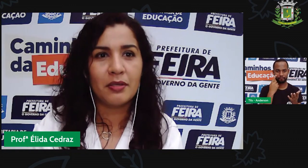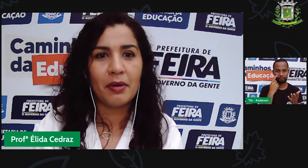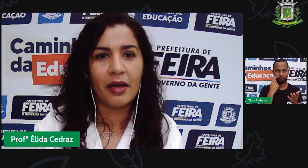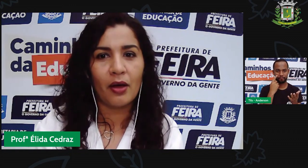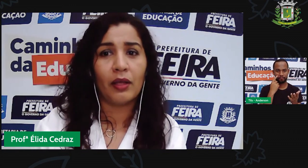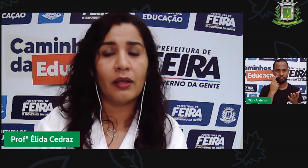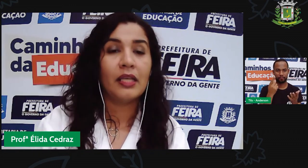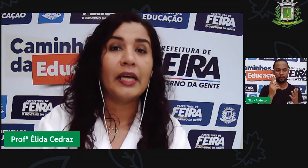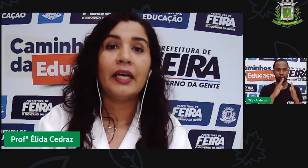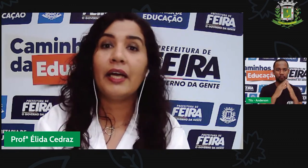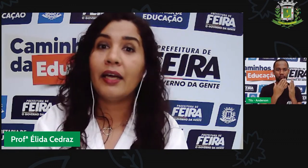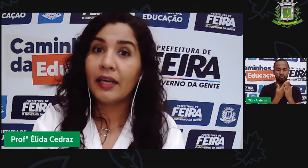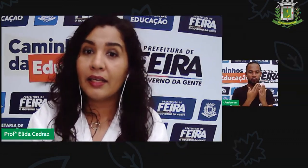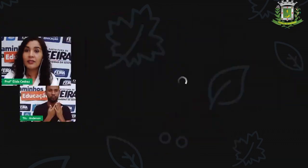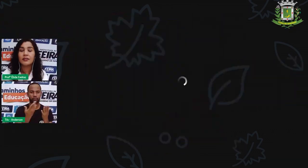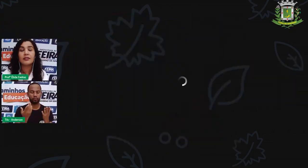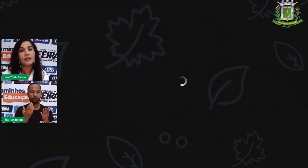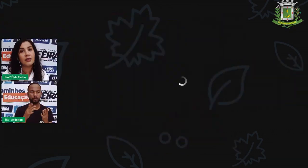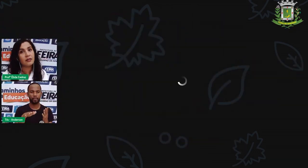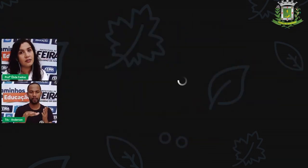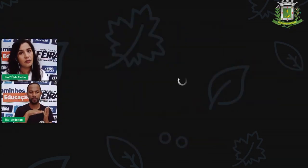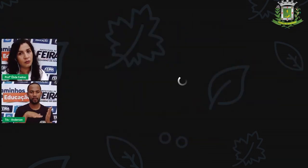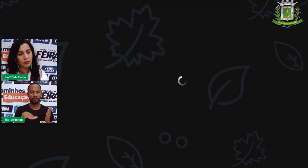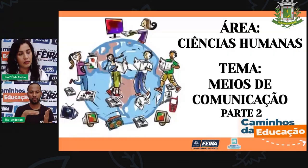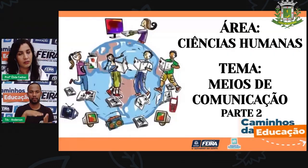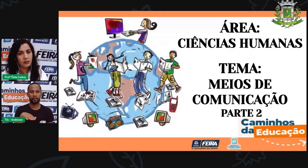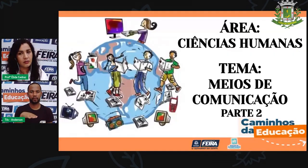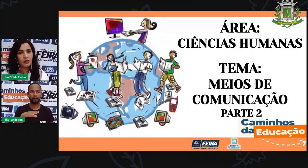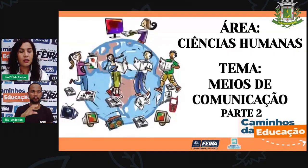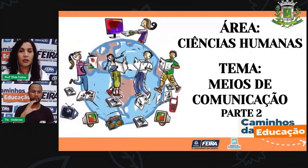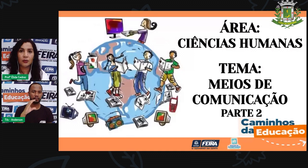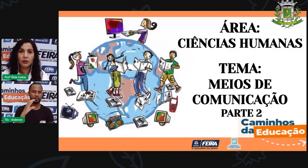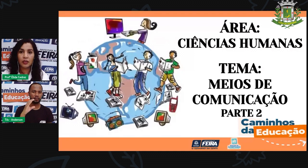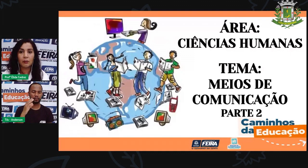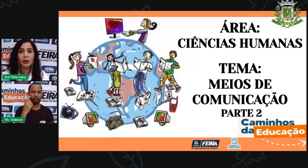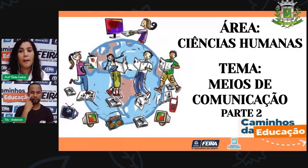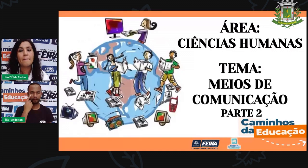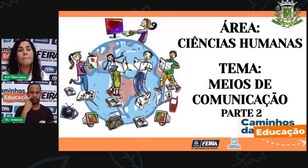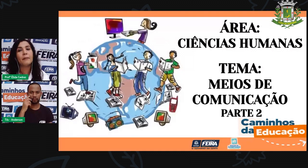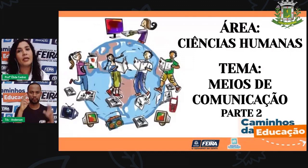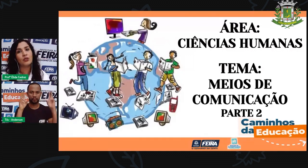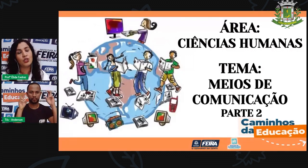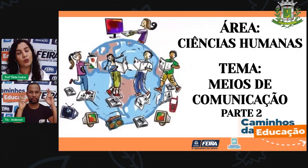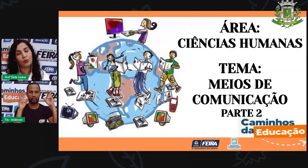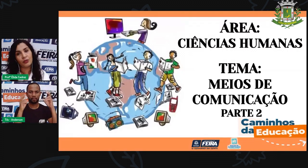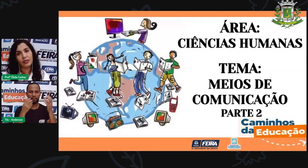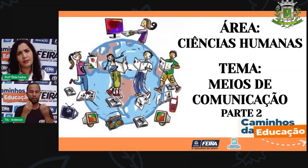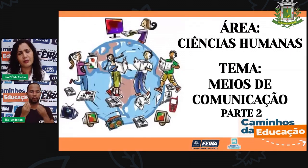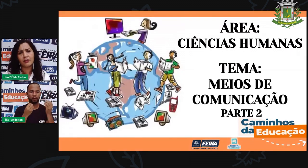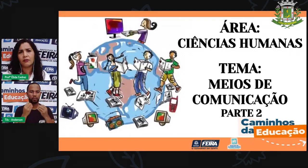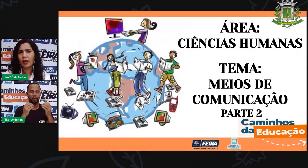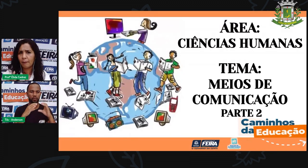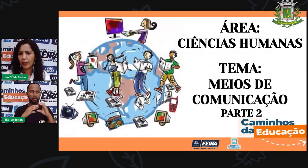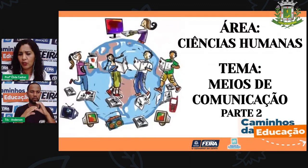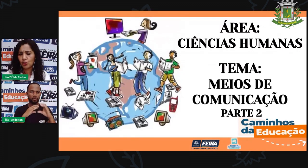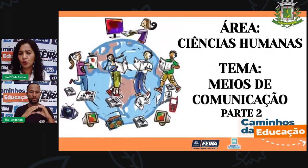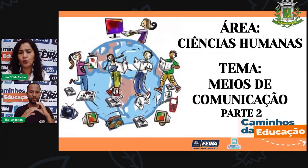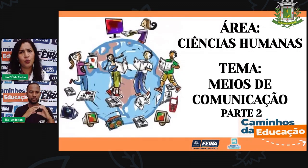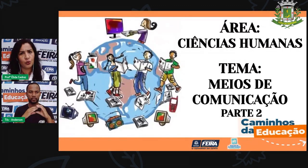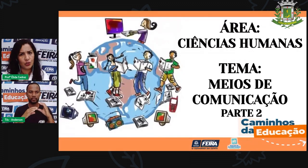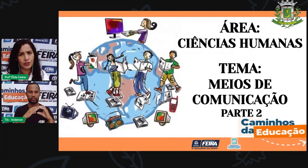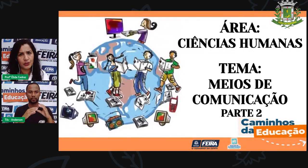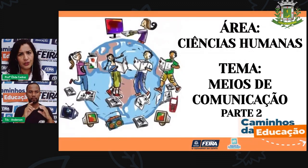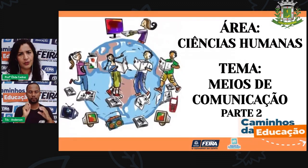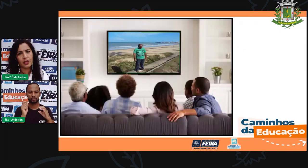próxima aula. A área Ciências e Nomes. E o tema Meios de Comunicação, a parte